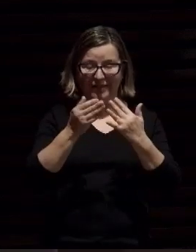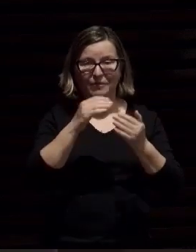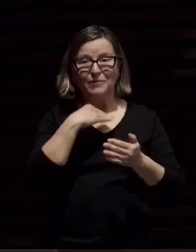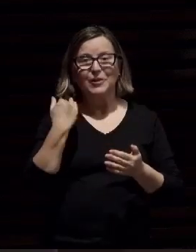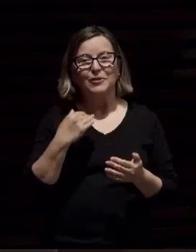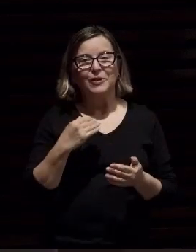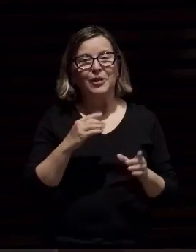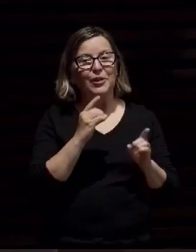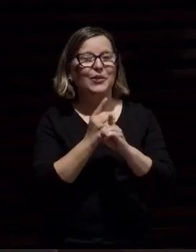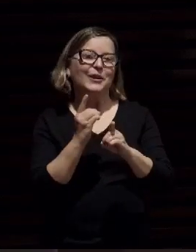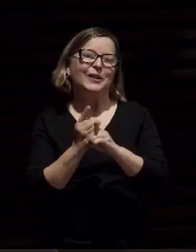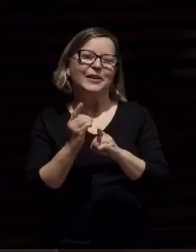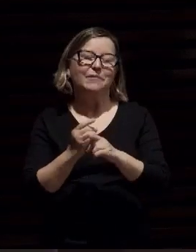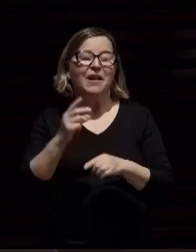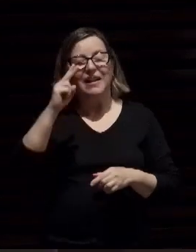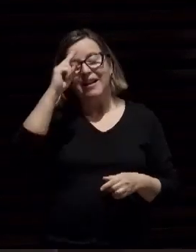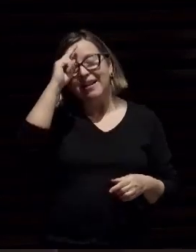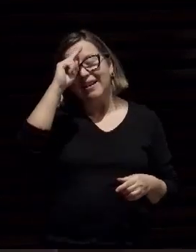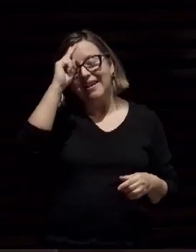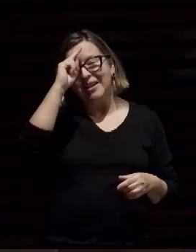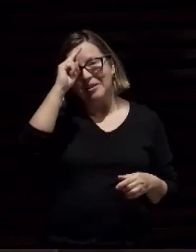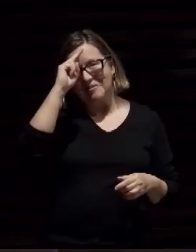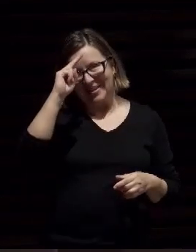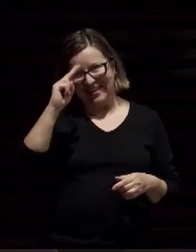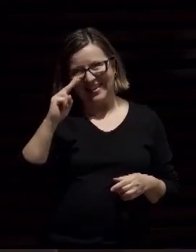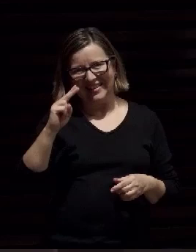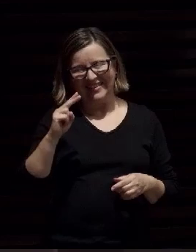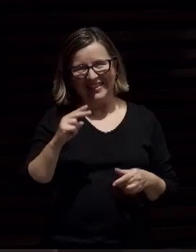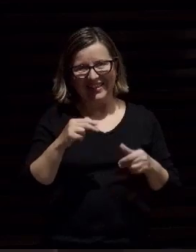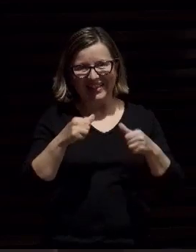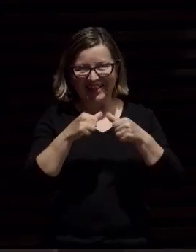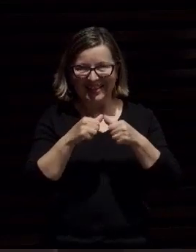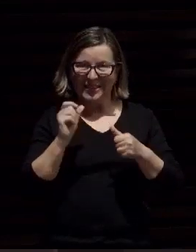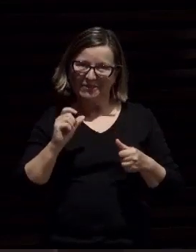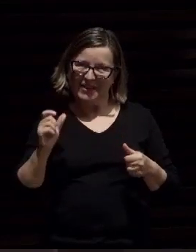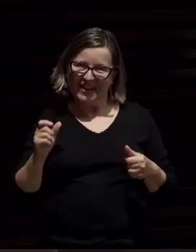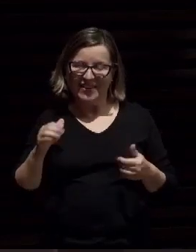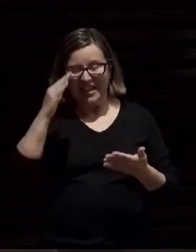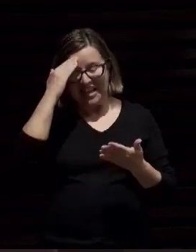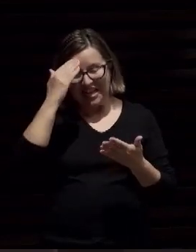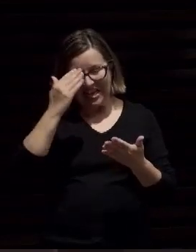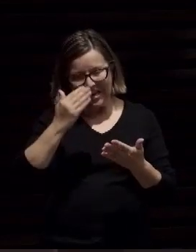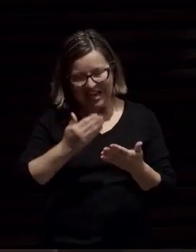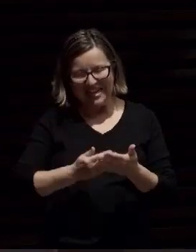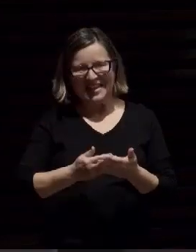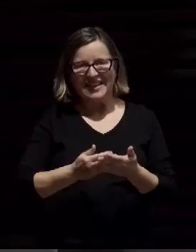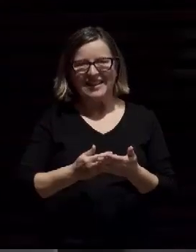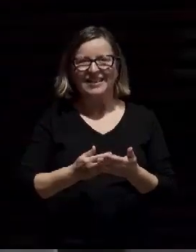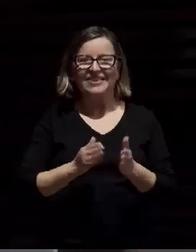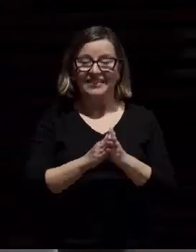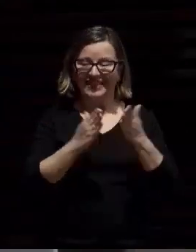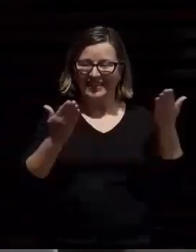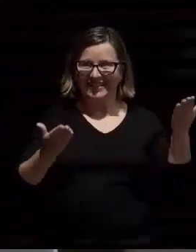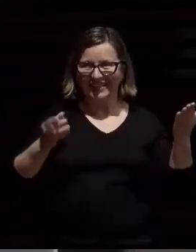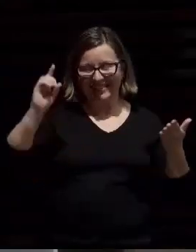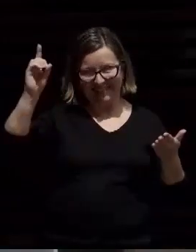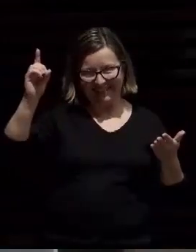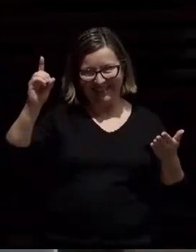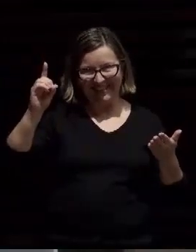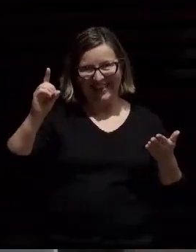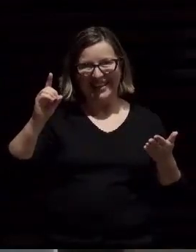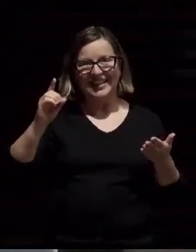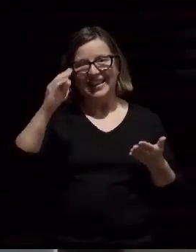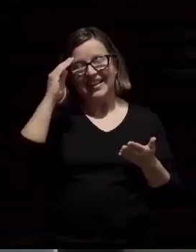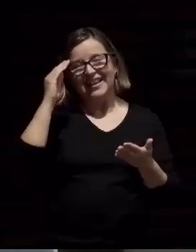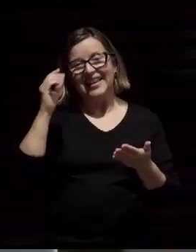discípulos de que ele dissera isto, e creram nas Escrituras e nas palavras de Jesus. Você viu como é que eles